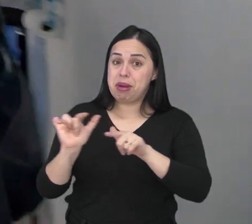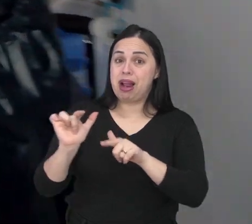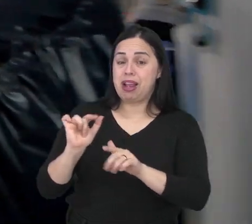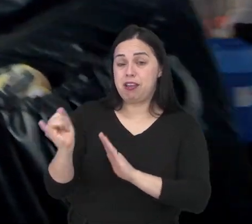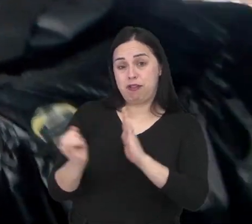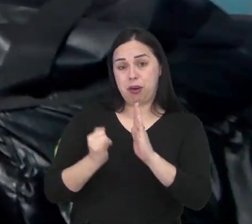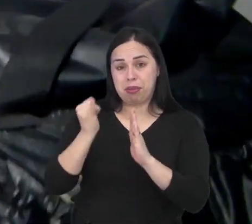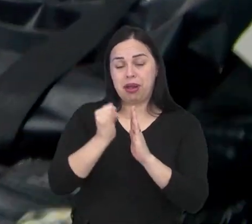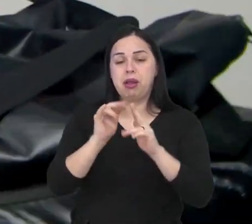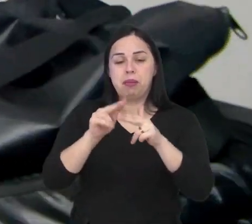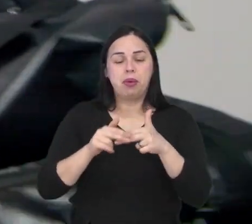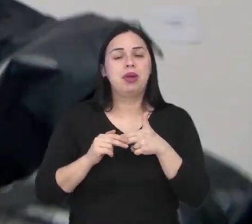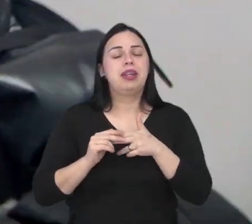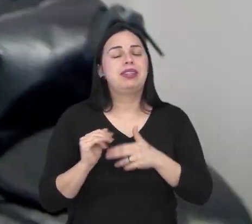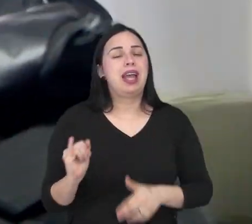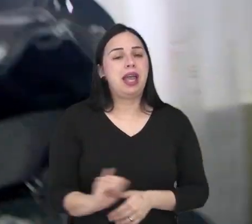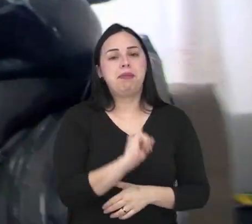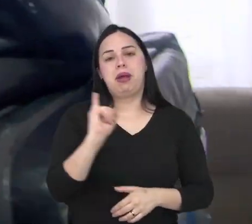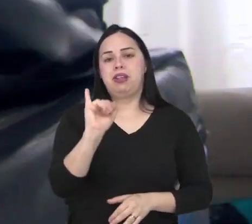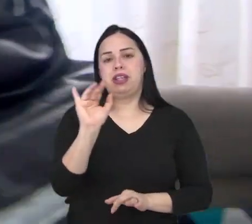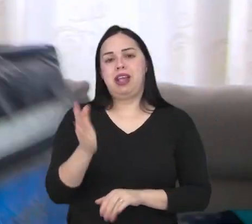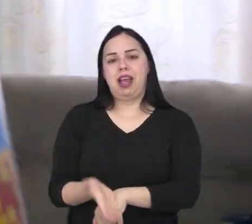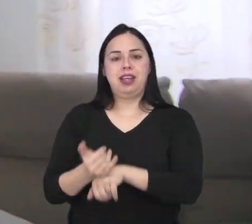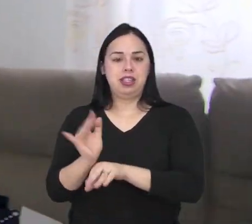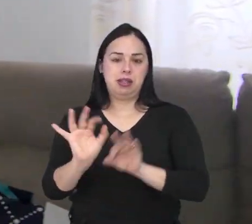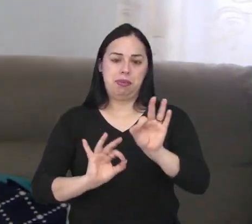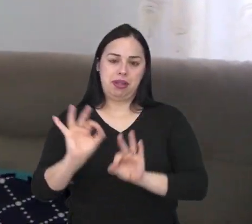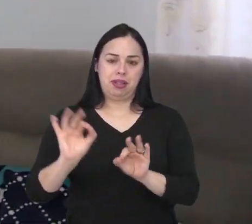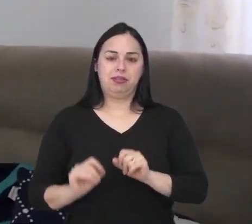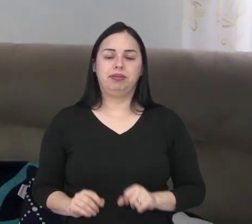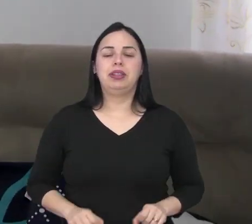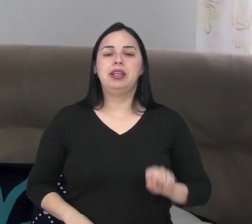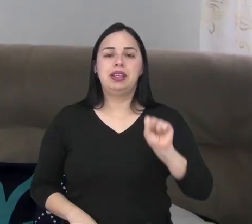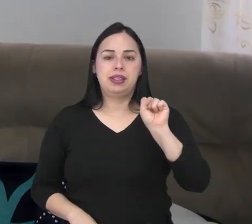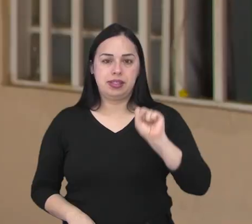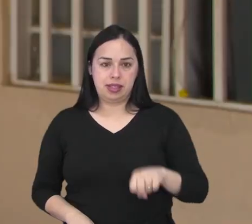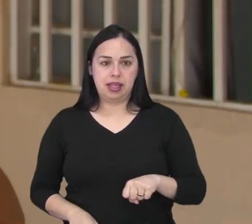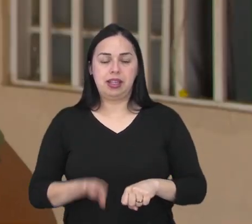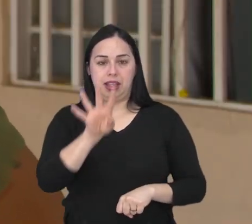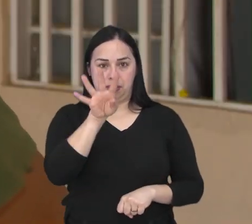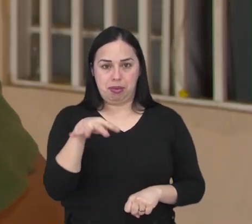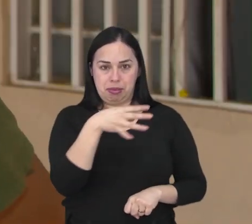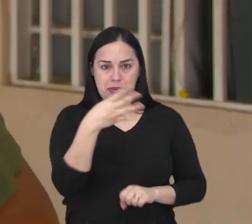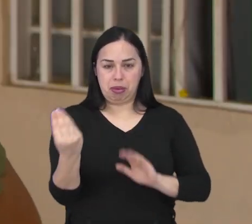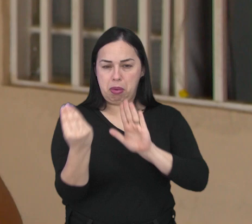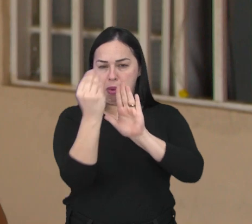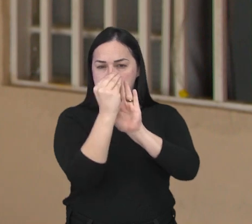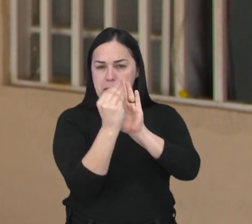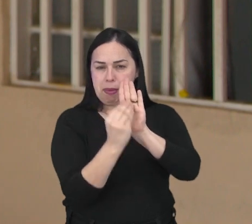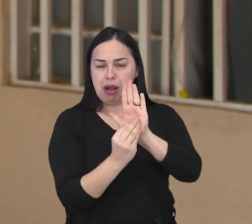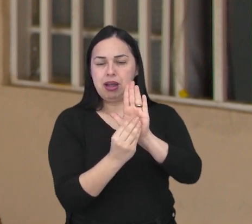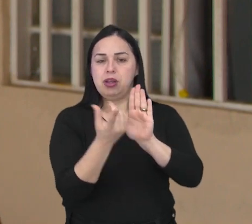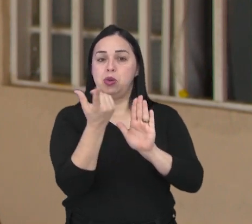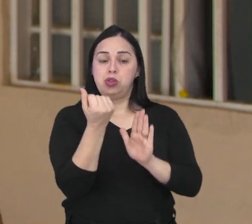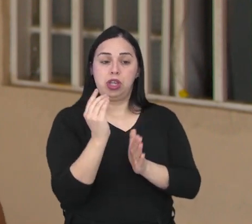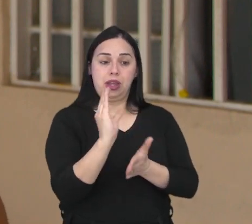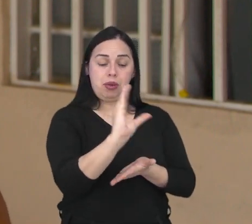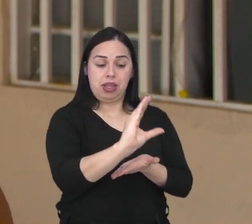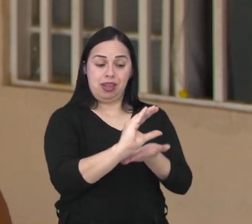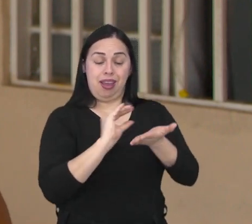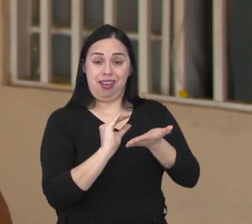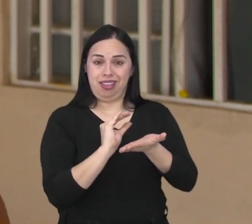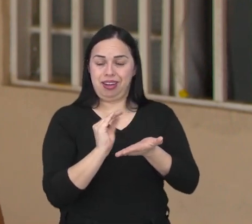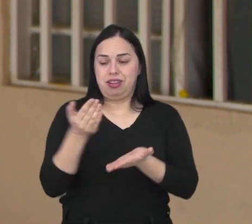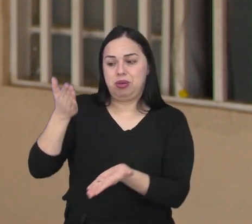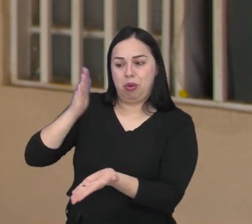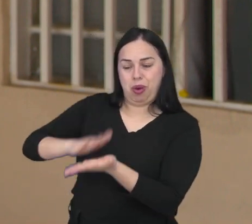esses trabalhadores. Por isso, é fundamental se planejar. Sim, a gente tem um planejamento, tem um caderno de notas, né, onde